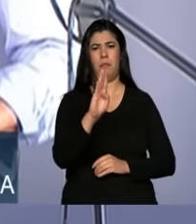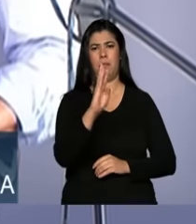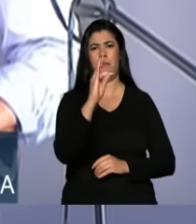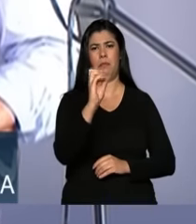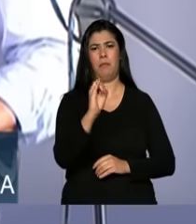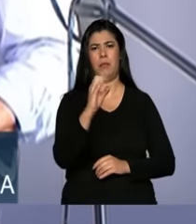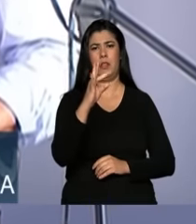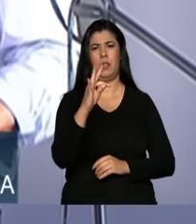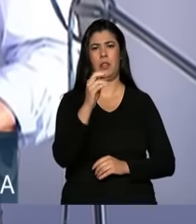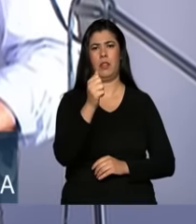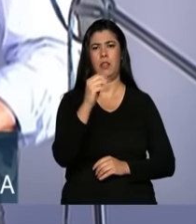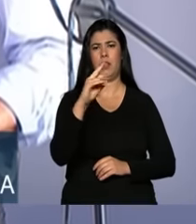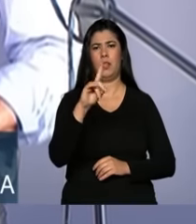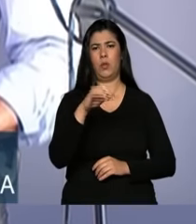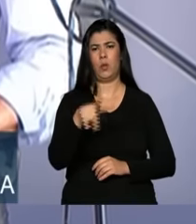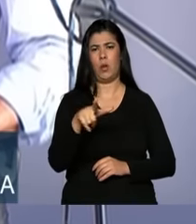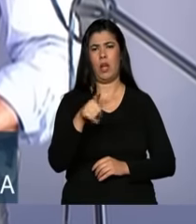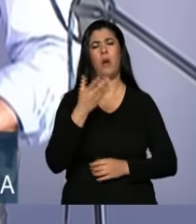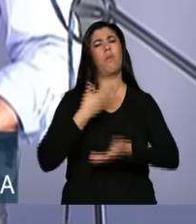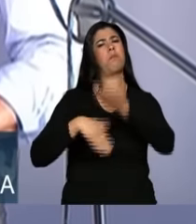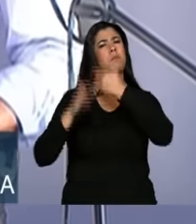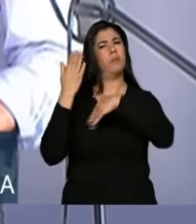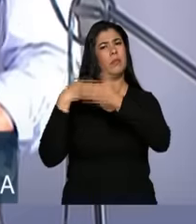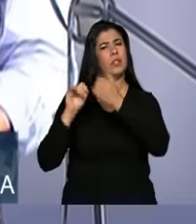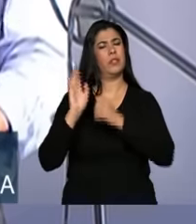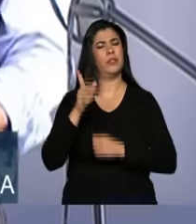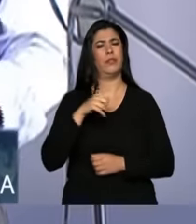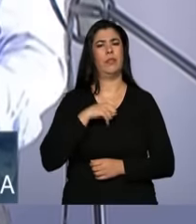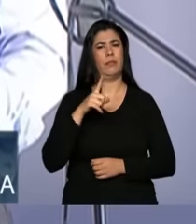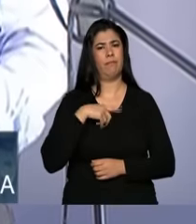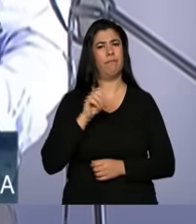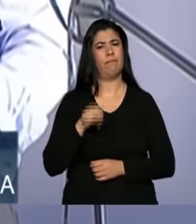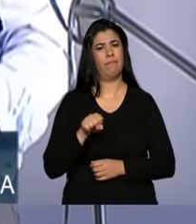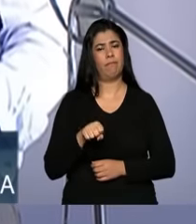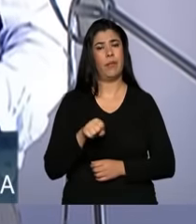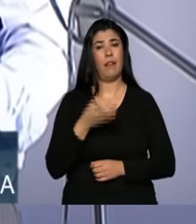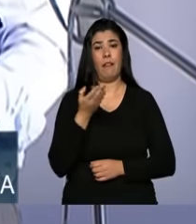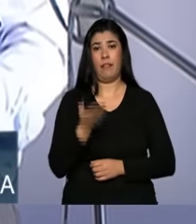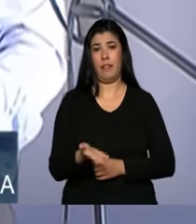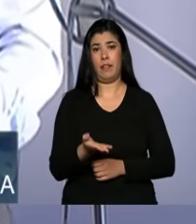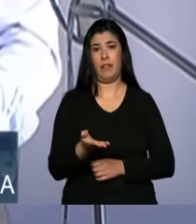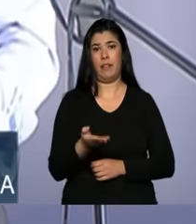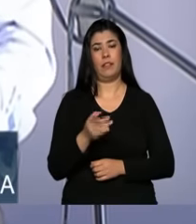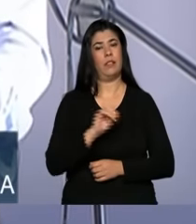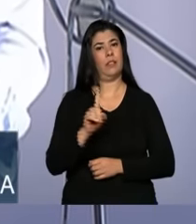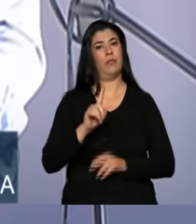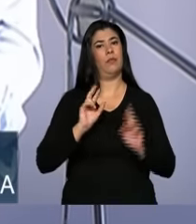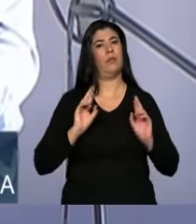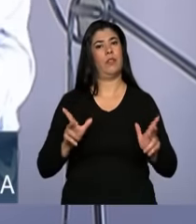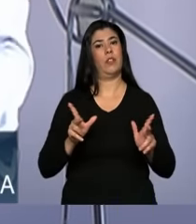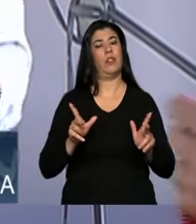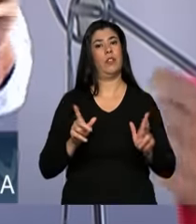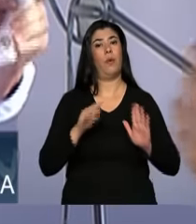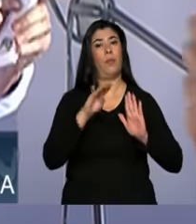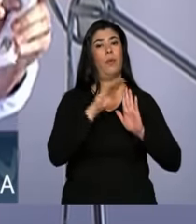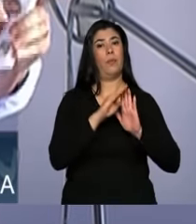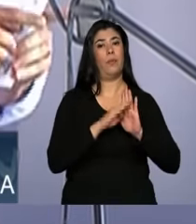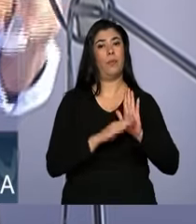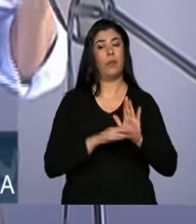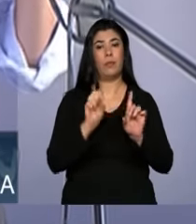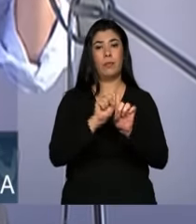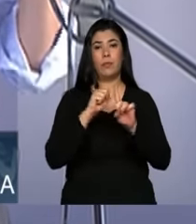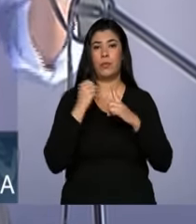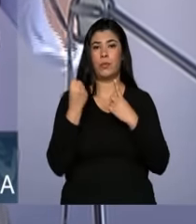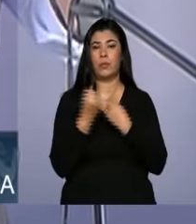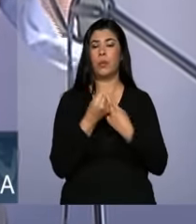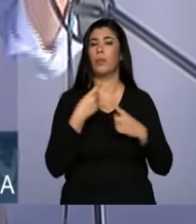já teve no passado. Este é um programa social. Social